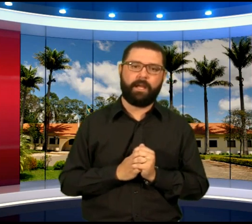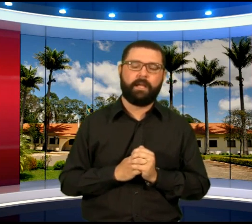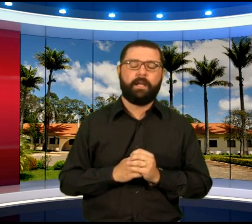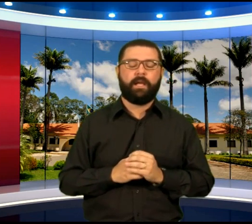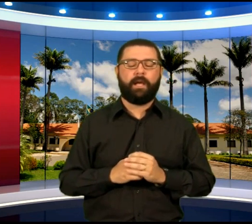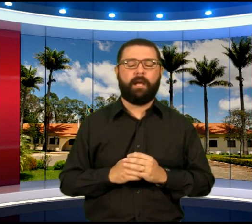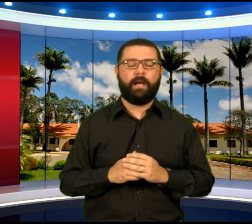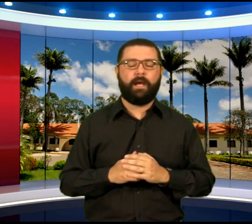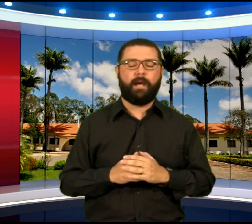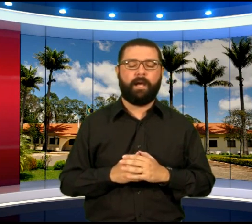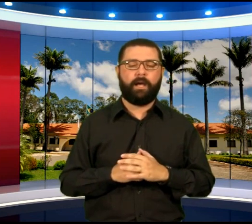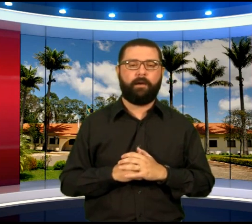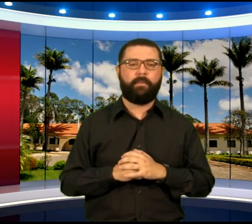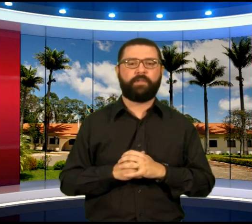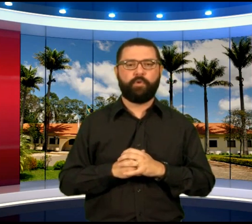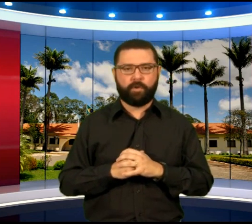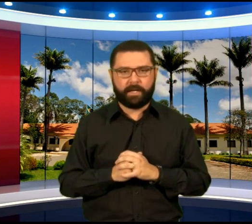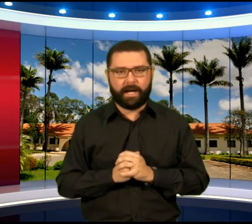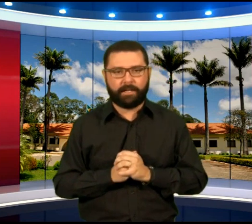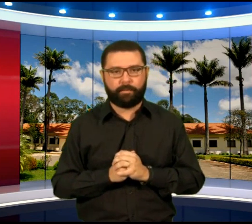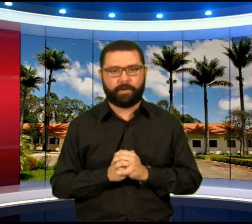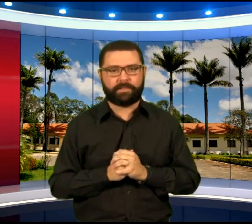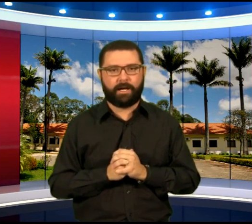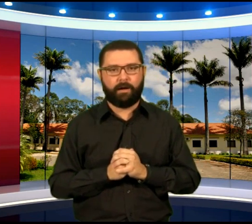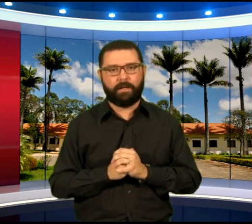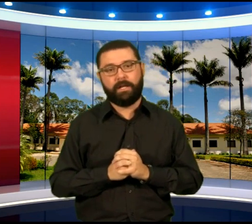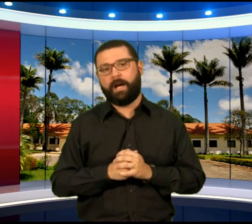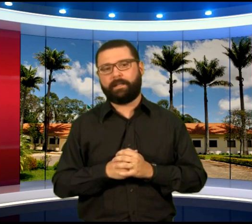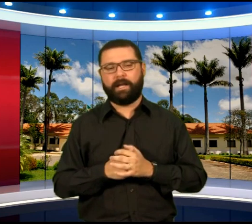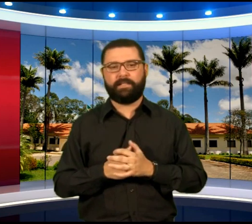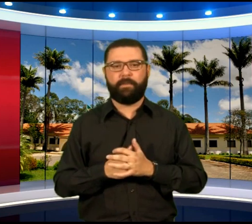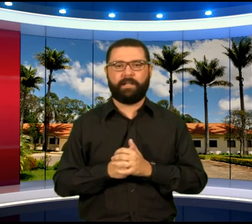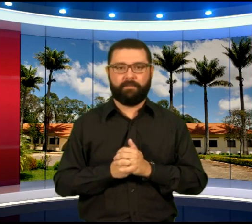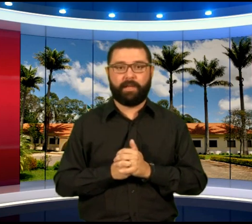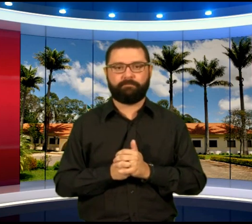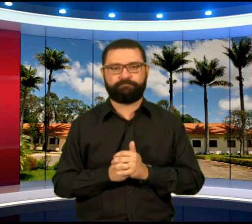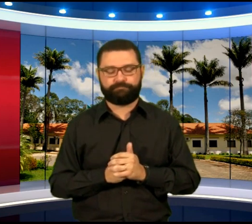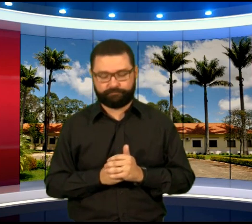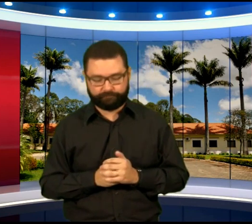isso, tá? Mas muito obrigado por essa aula, até a semana que vem.